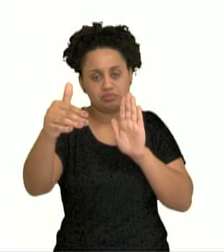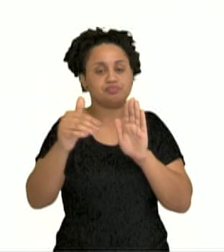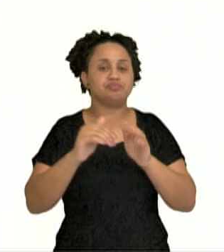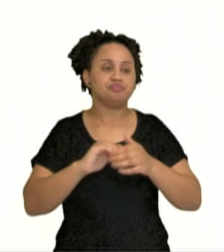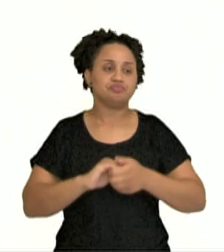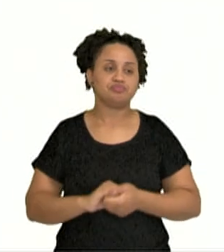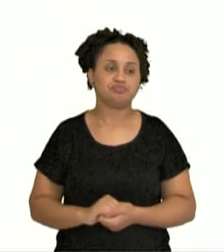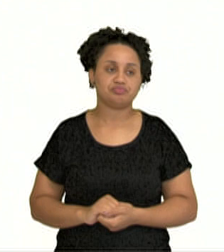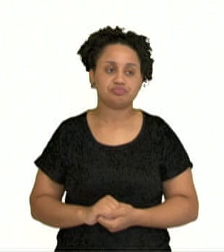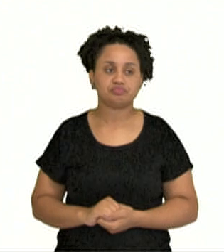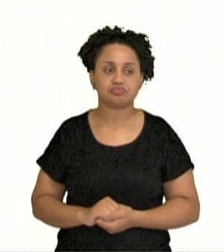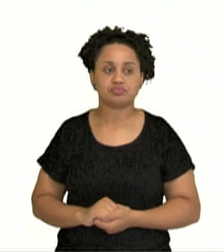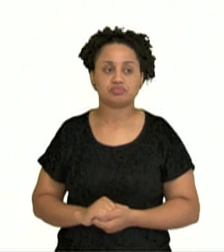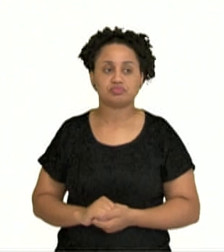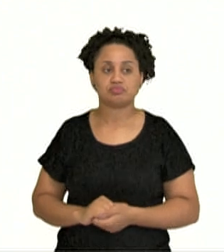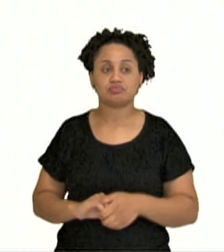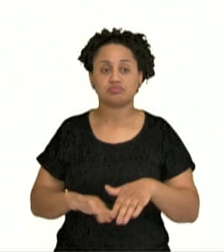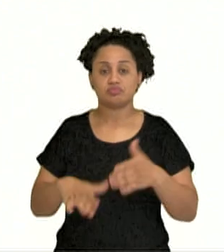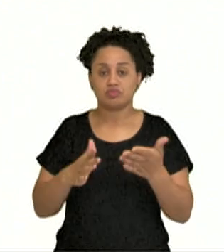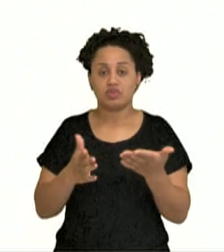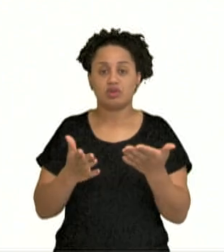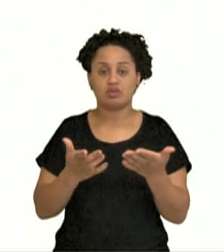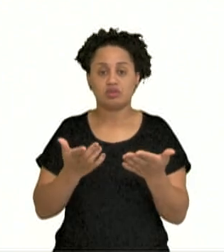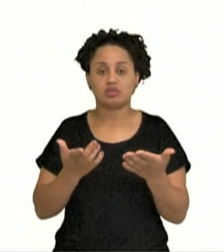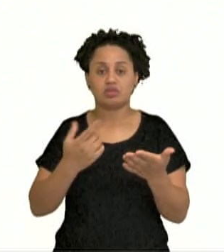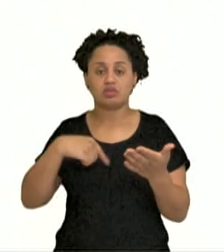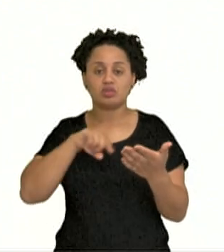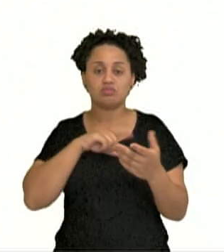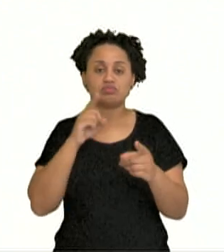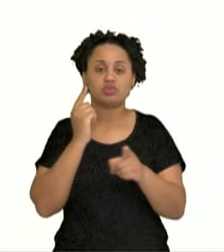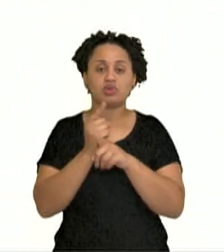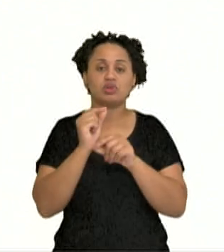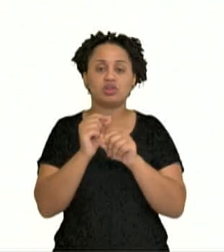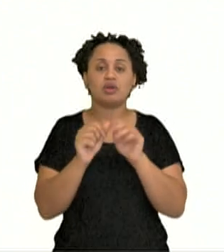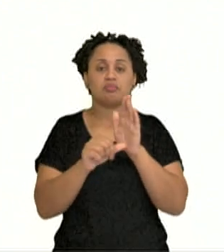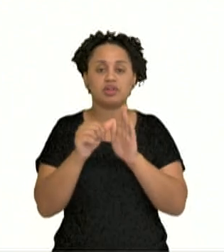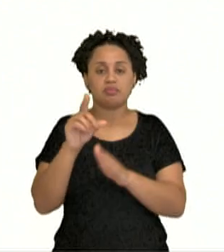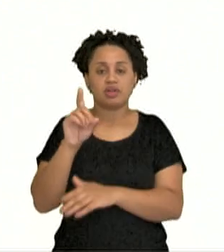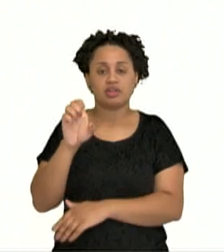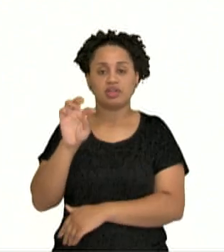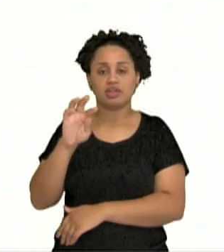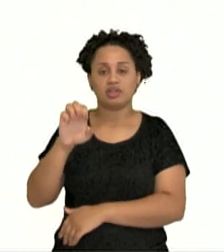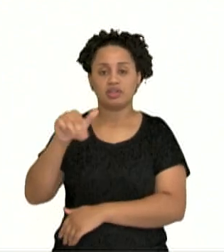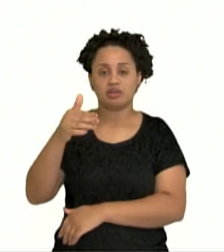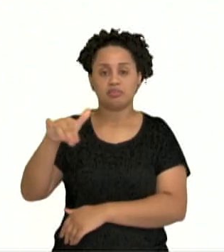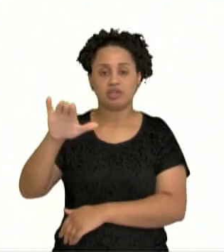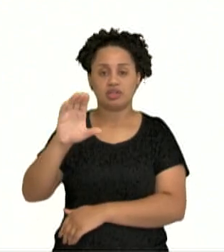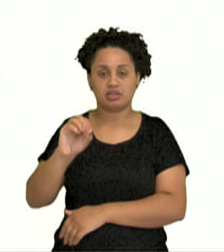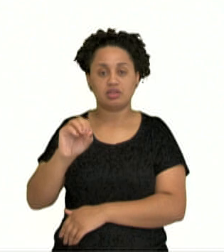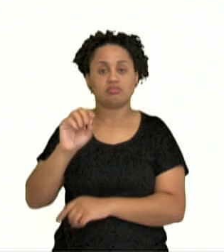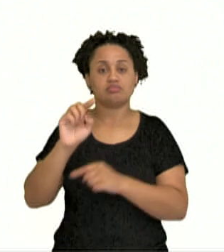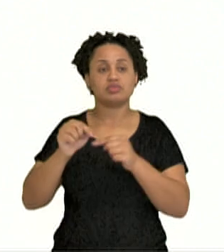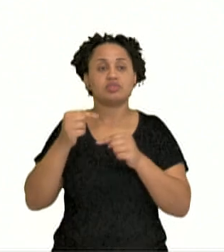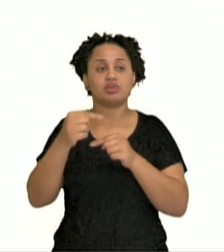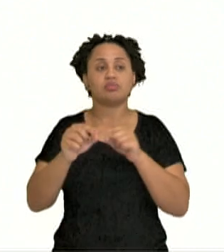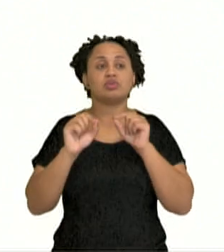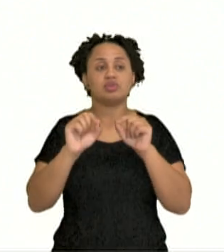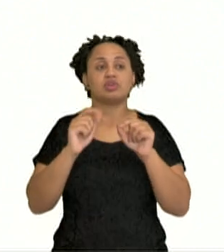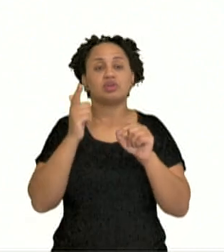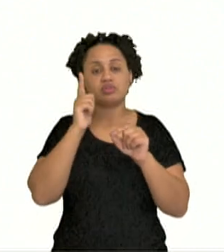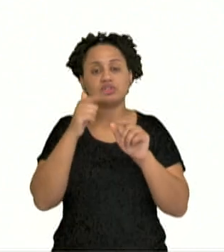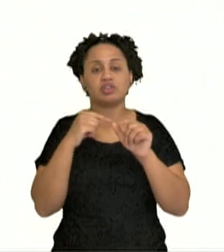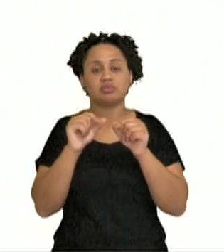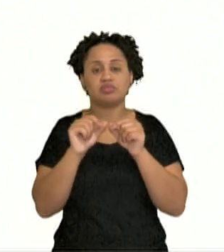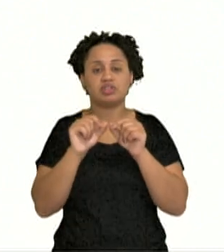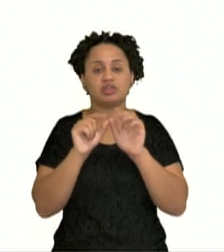diante, ok? Então, quando nós encontramos essa primeira determinação, depois disso nós fazemos a redução